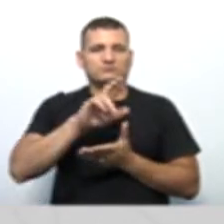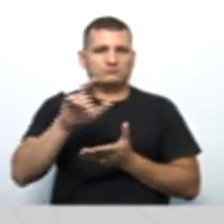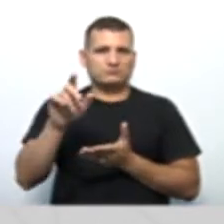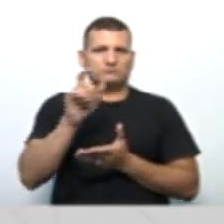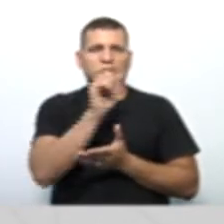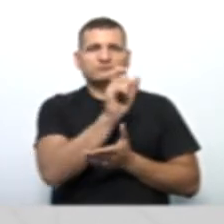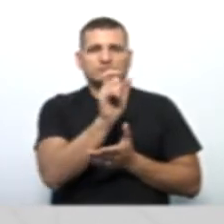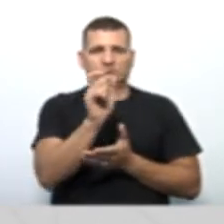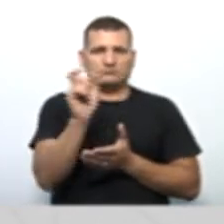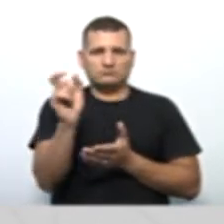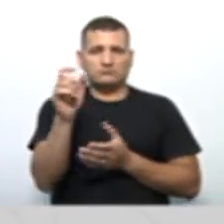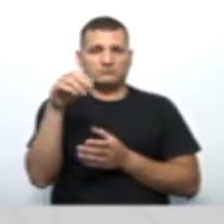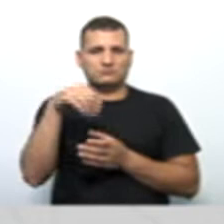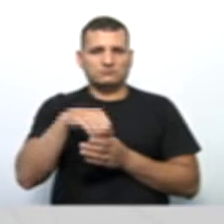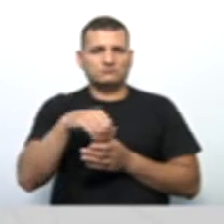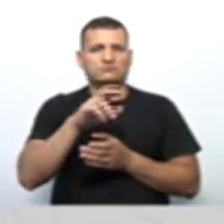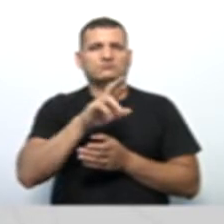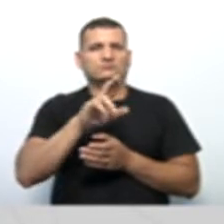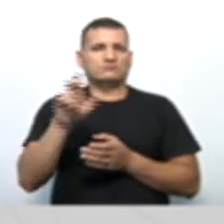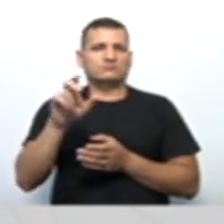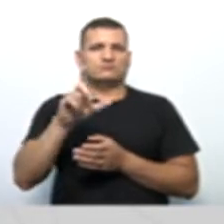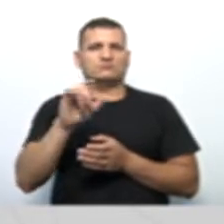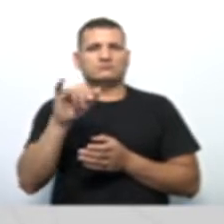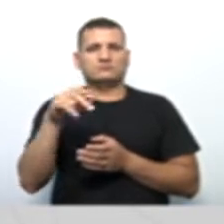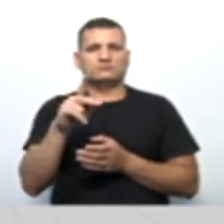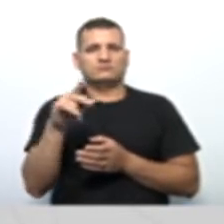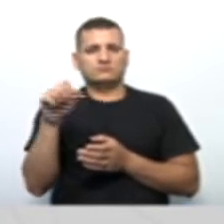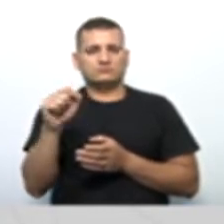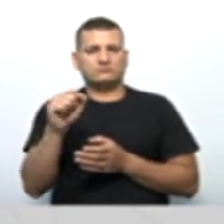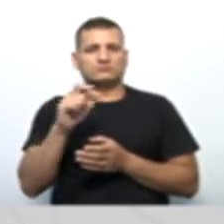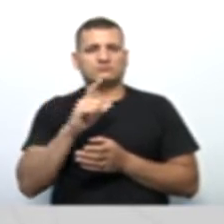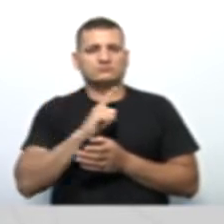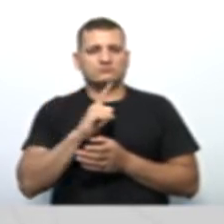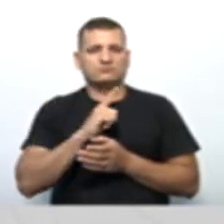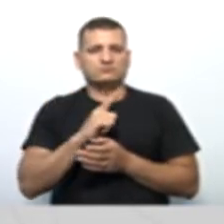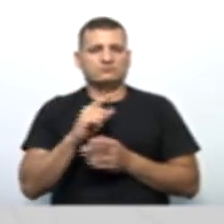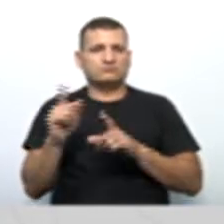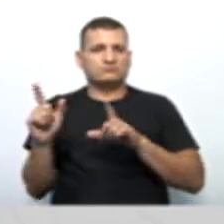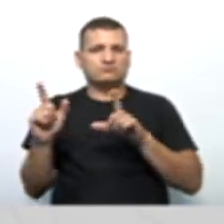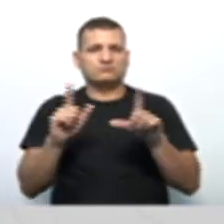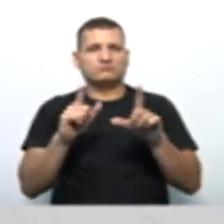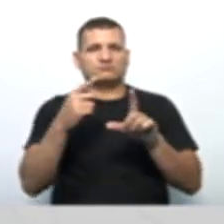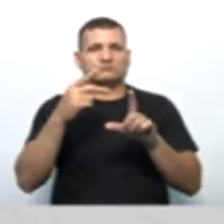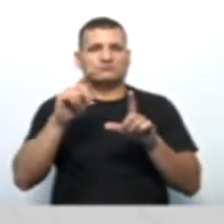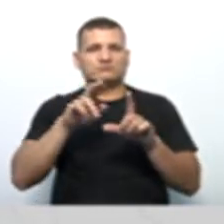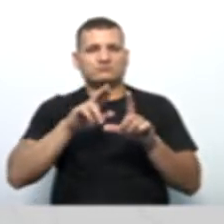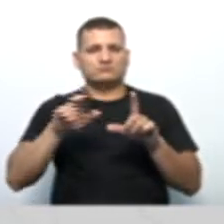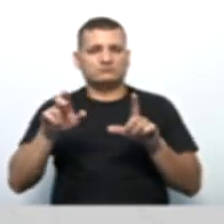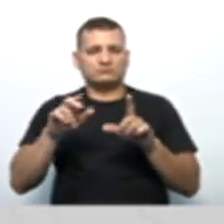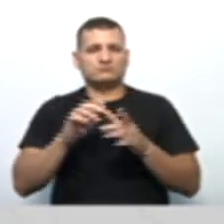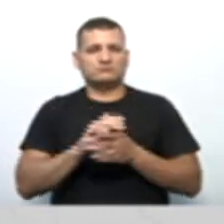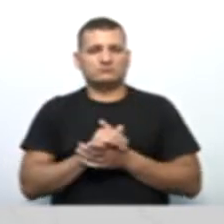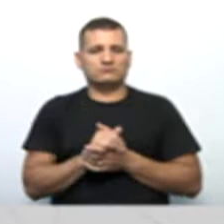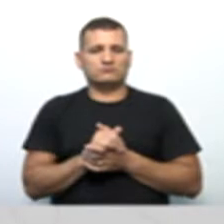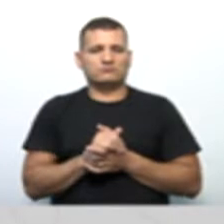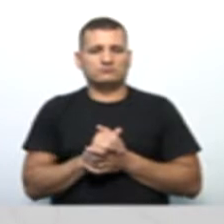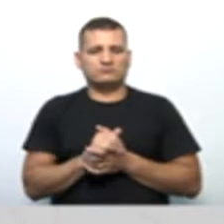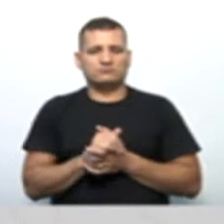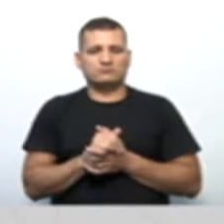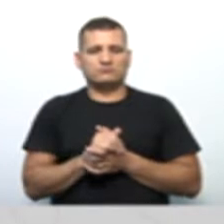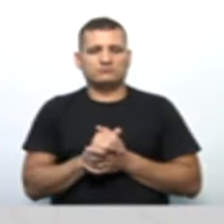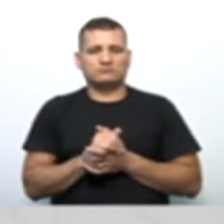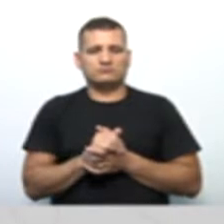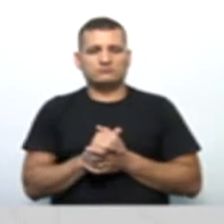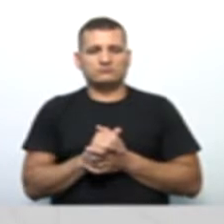dessas existem vários links que vamos levar para diferentes páginas você tem aí o ideal é você substitui os botões por essas guias